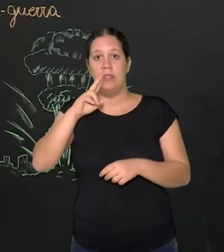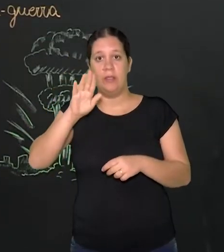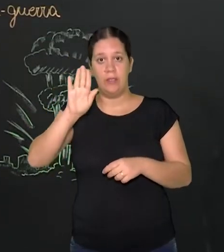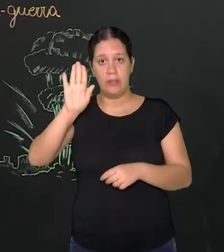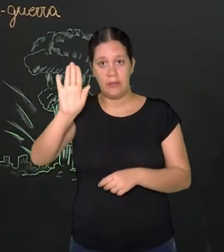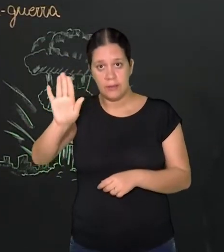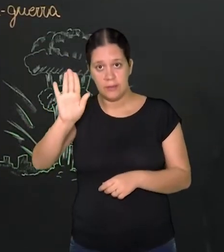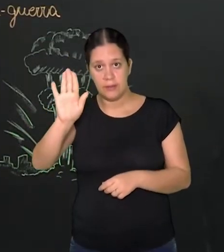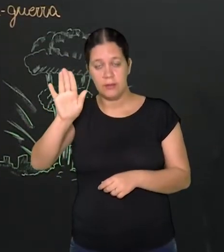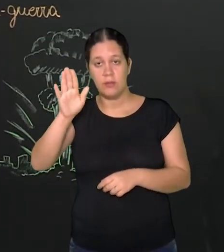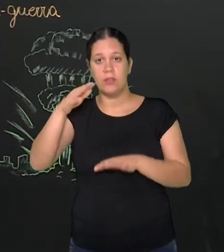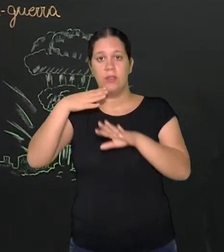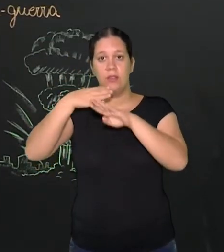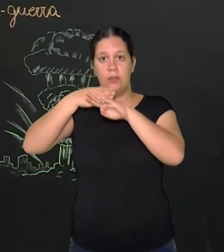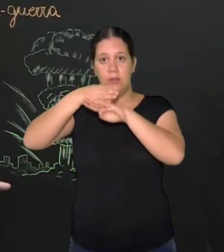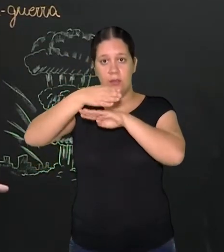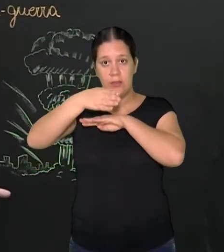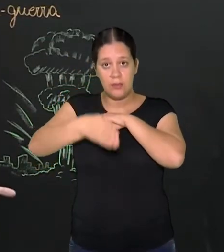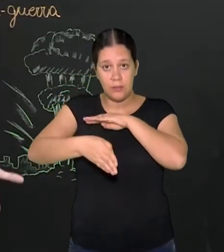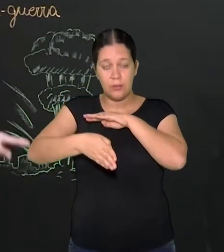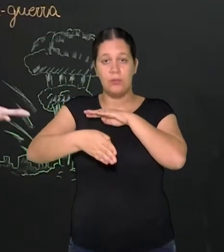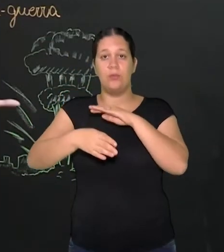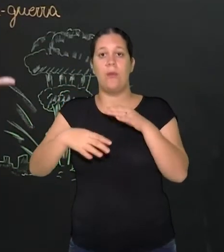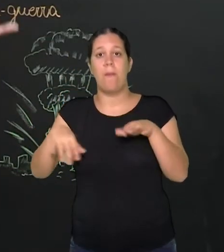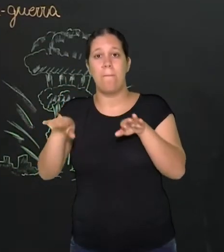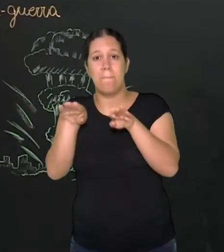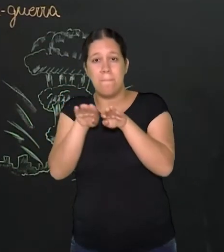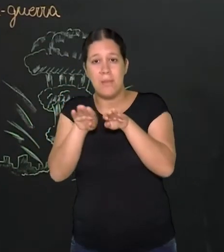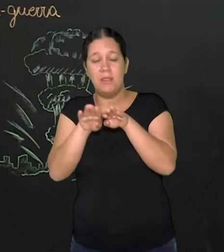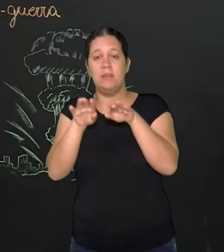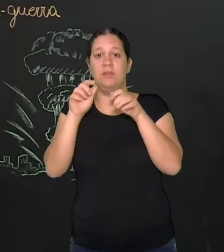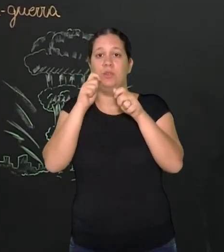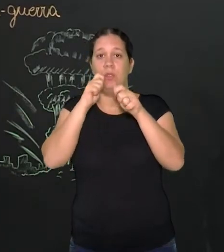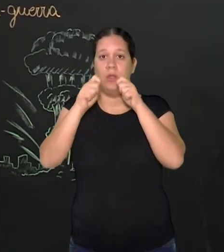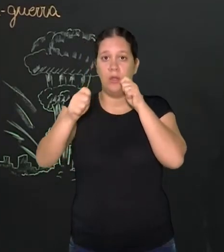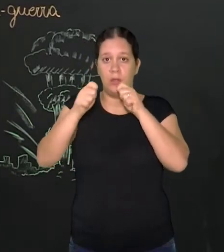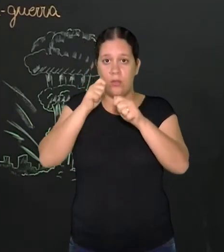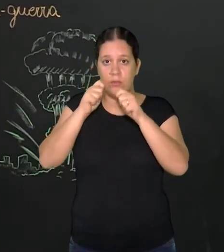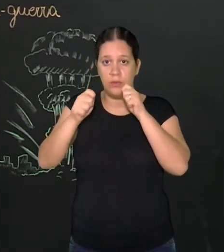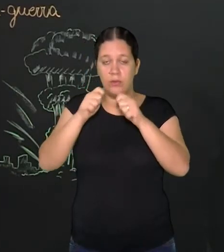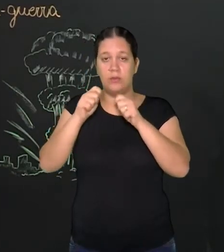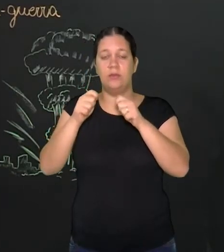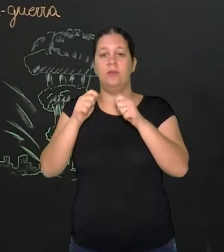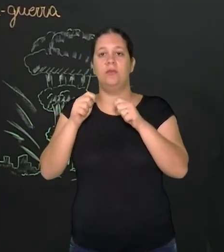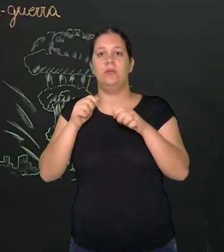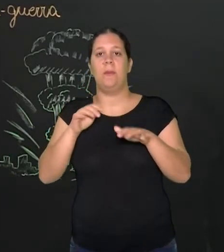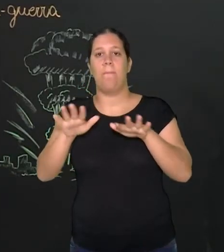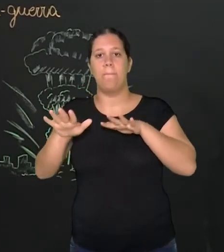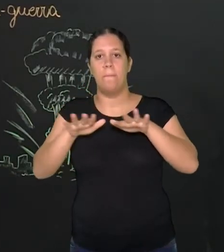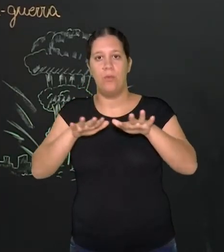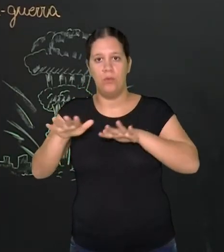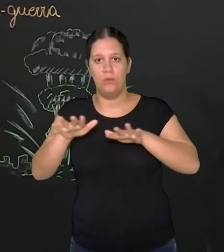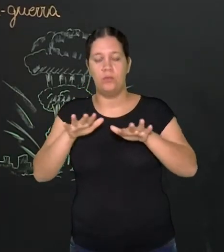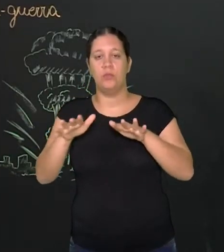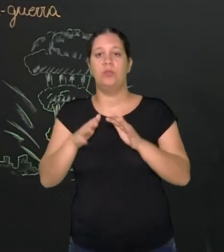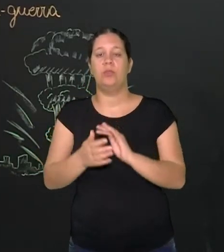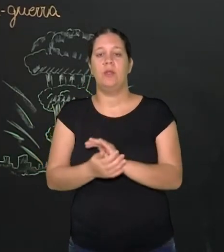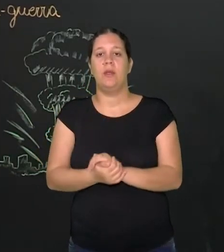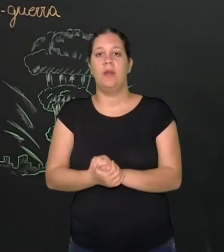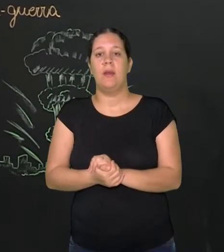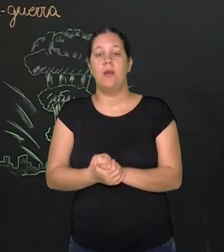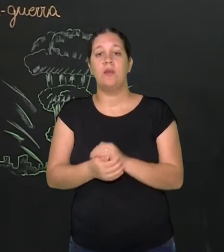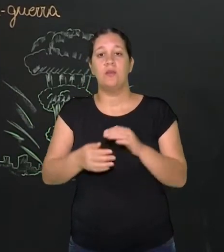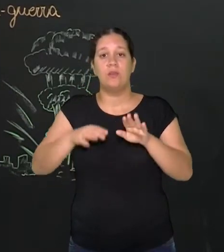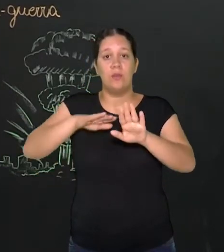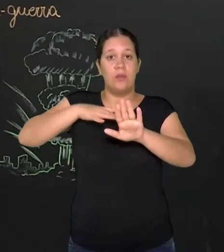Hitler invadiu um pedaço significativo da Tchecoslováquia com o mesmo argumento, né, de que lá existiam povos de origem germânica.